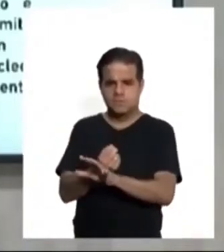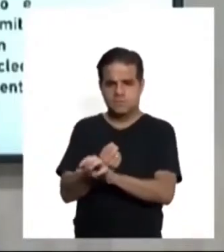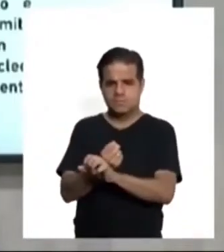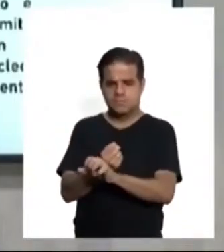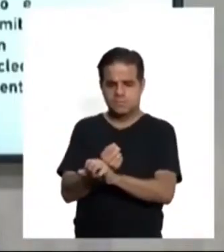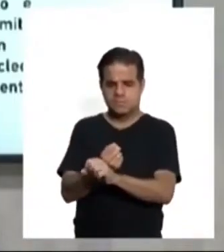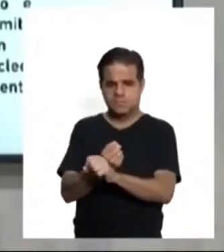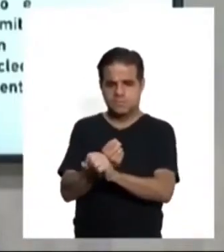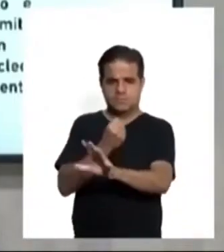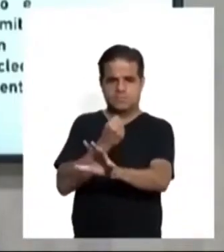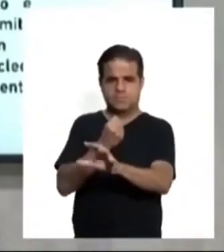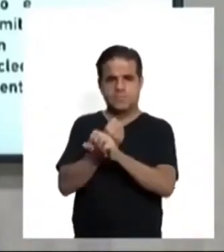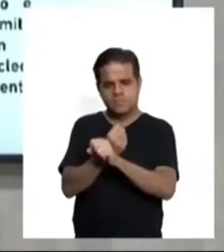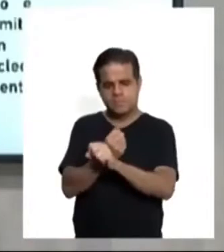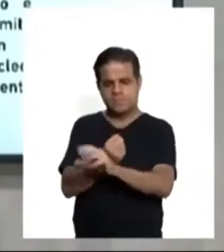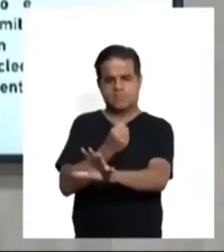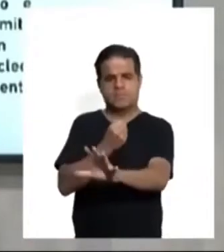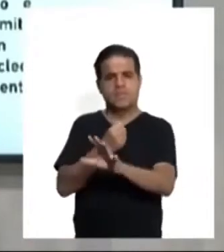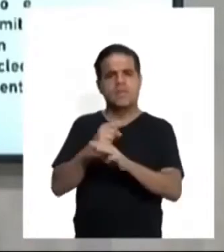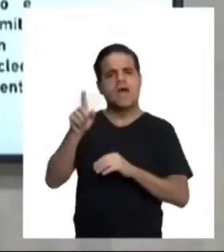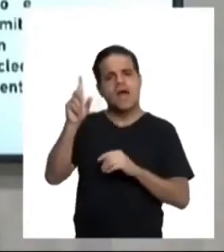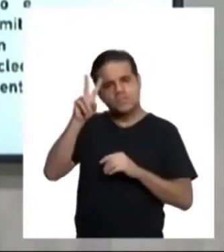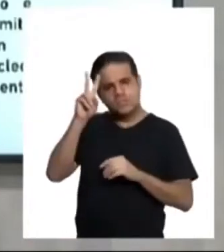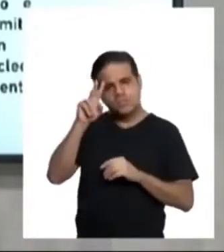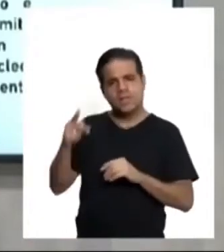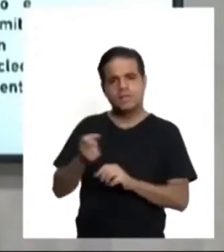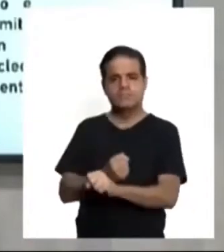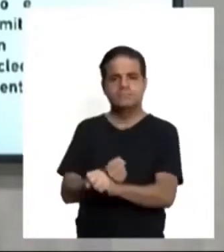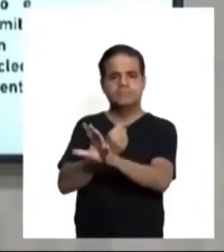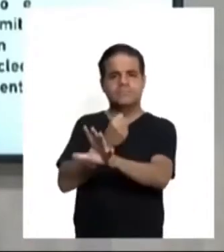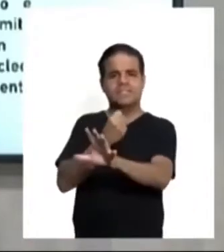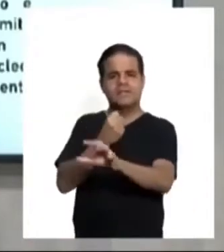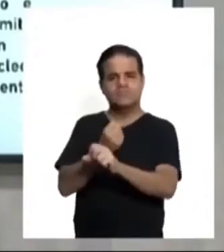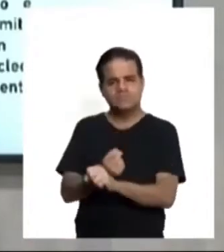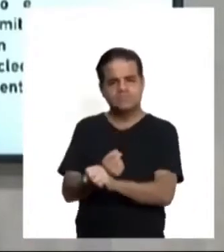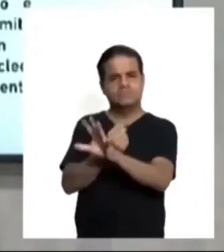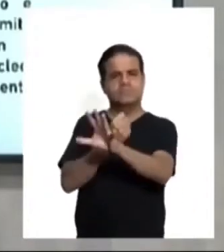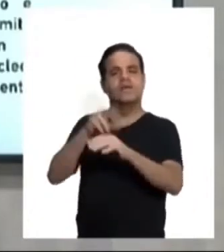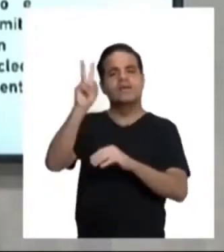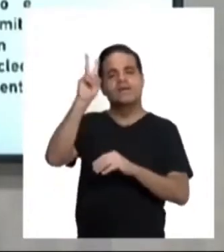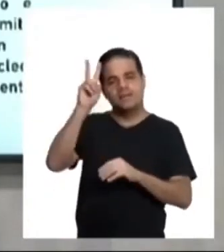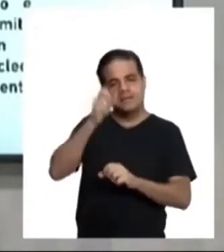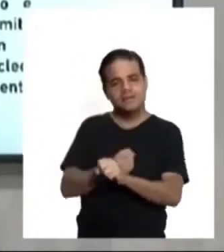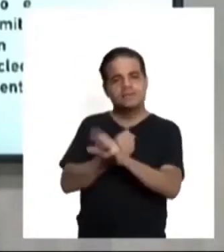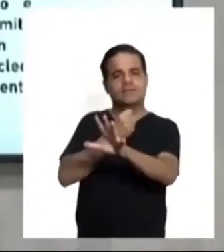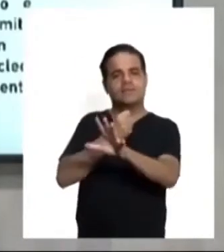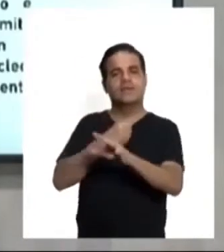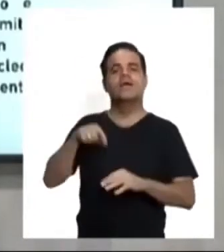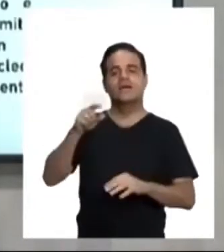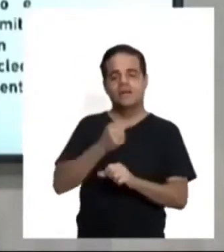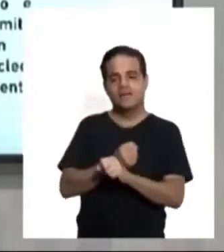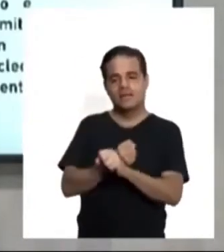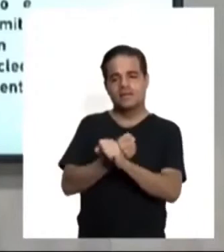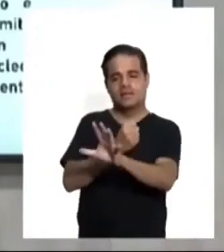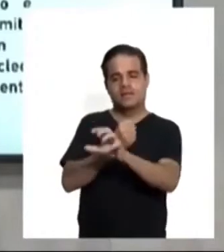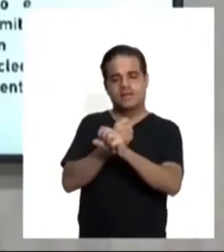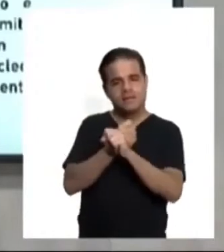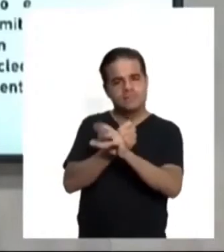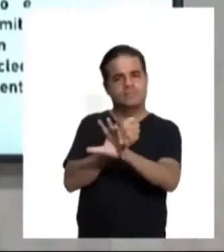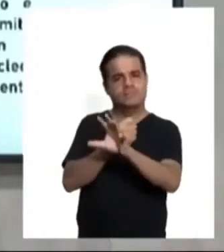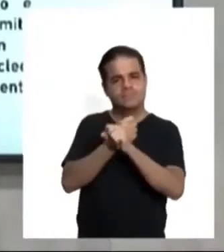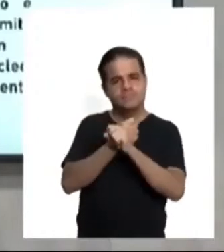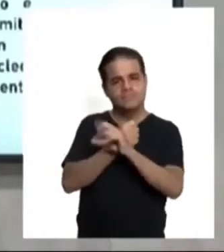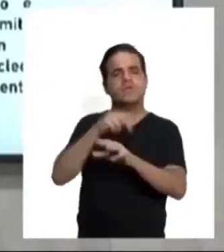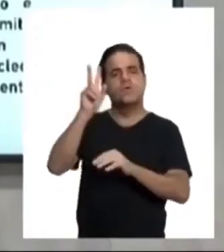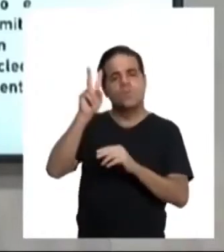Mas é lógico que a história de Madame Curie, certo, é fantástica. Inclusive nasceu dia 7 de novembro. E uma coisa interessante